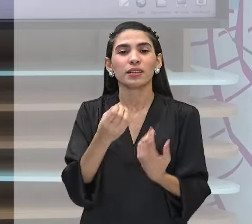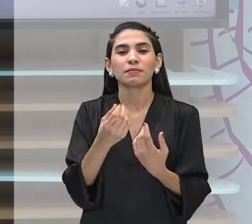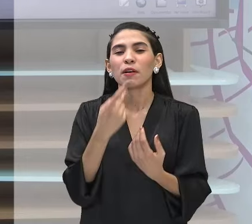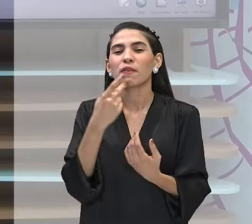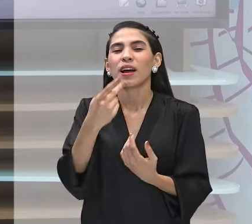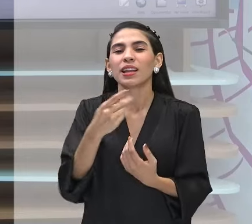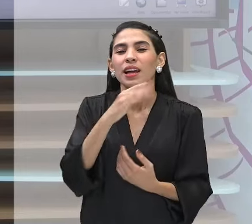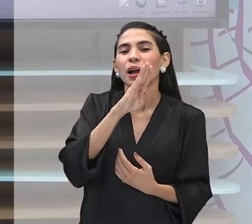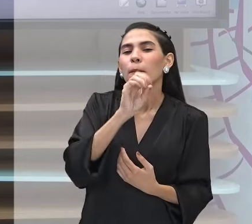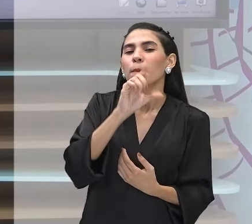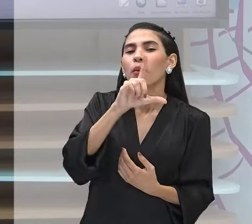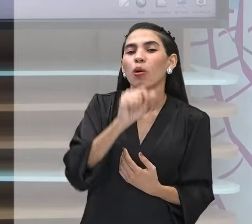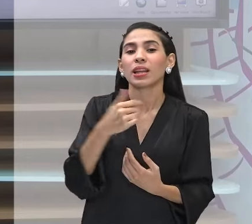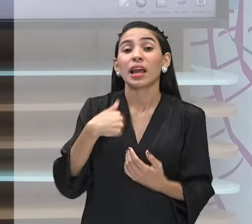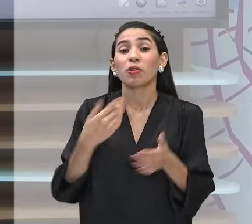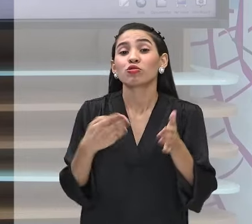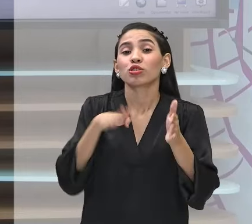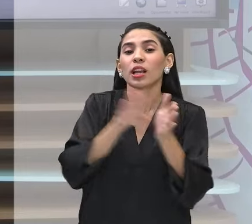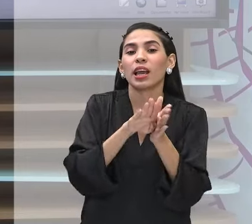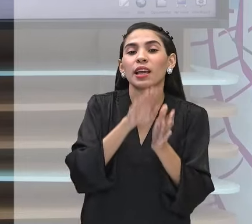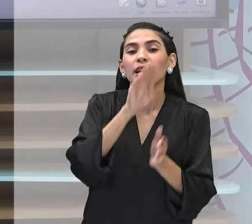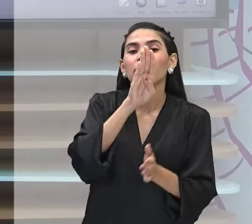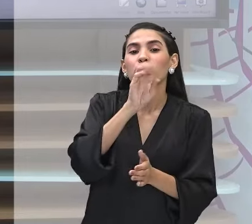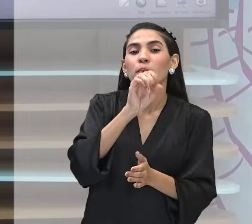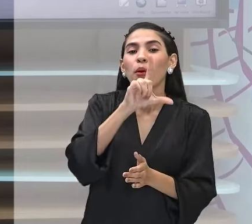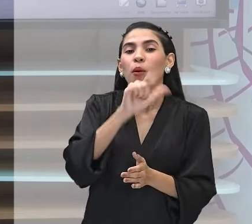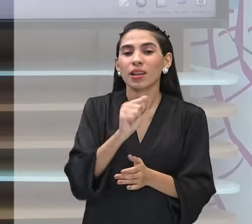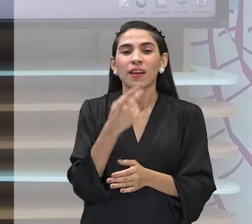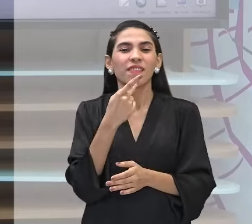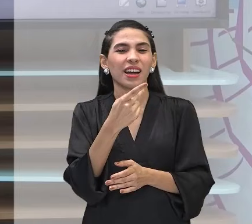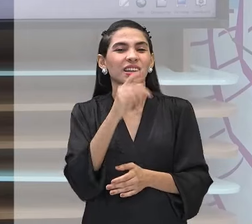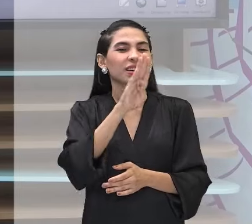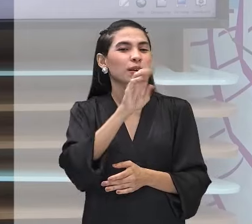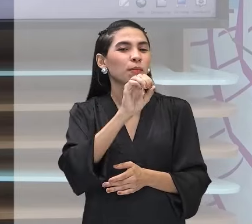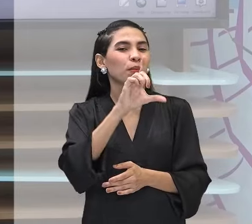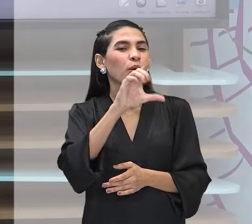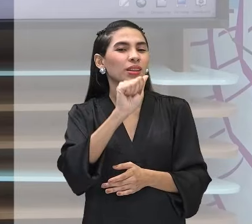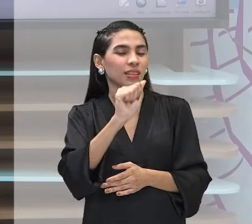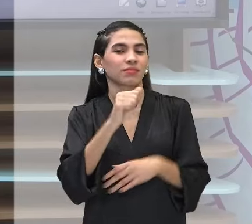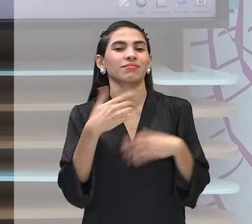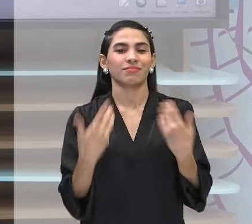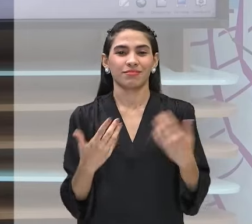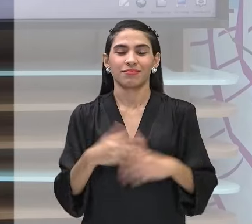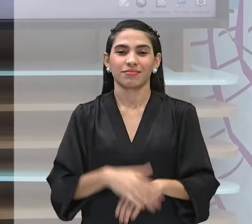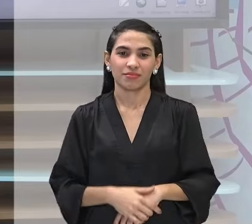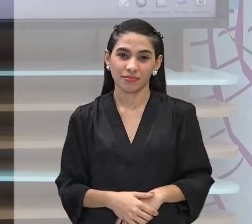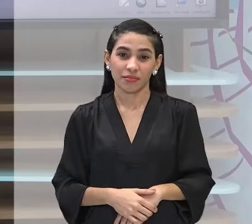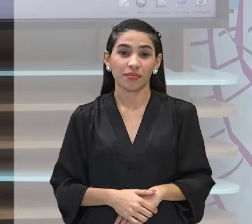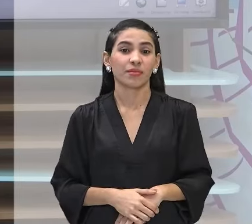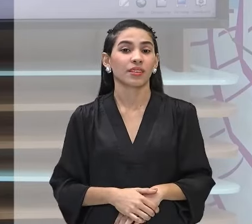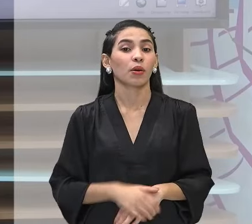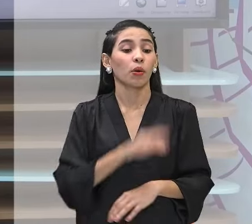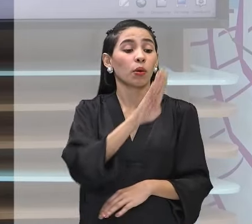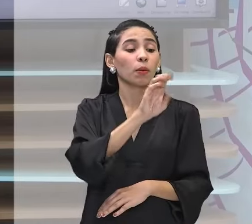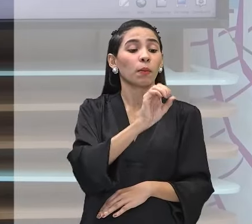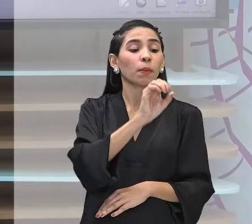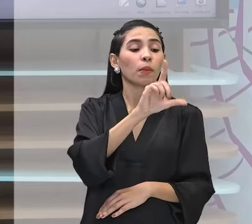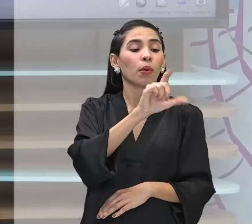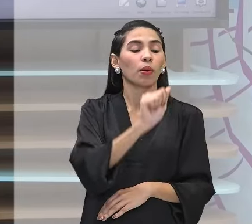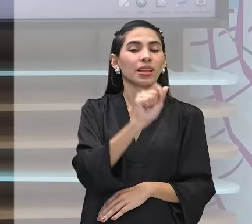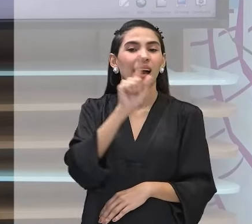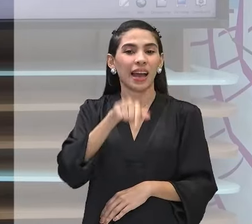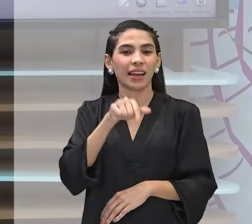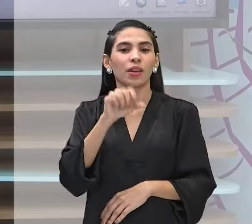vai eu cheguei na bola a bola então ela é uma rotatória